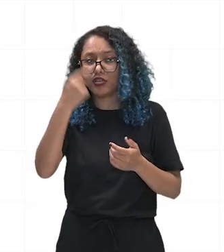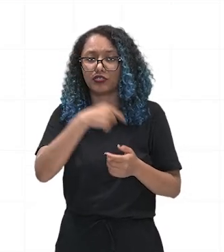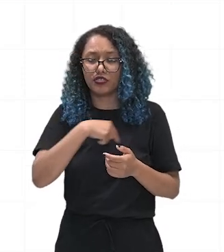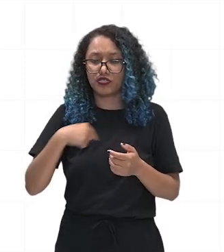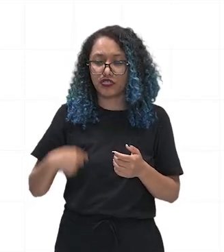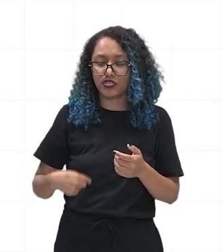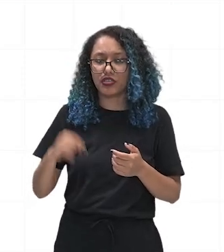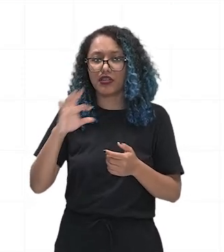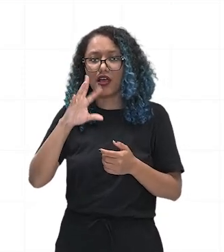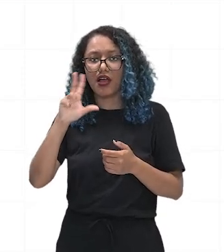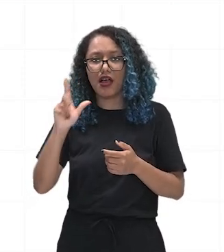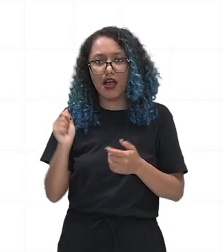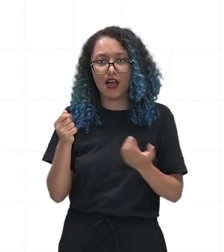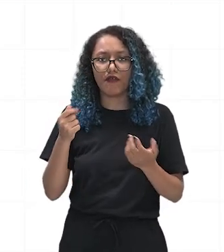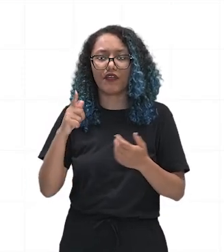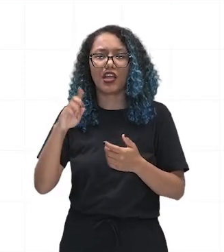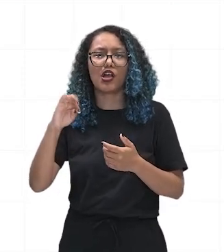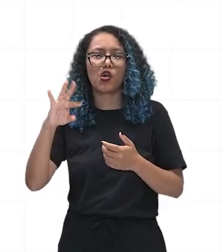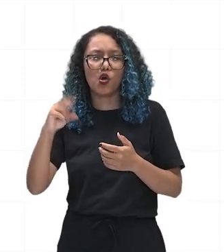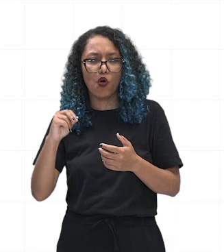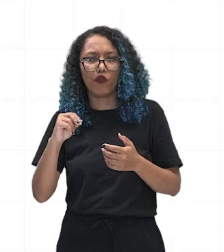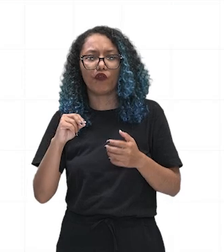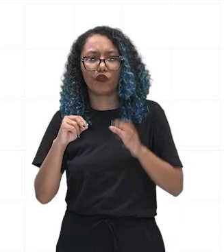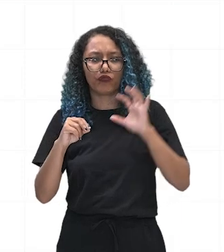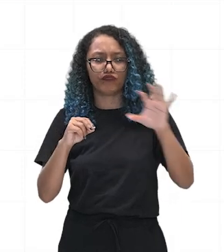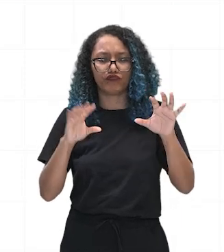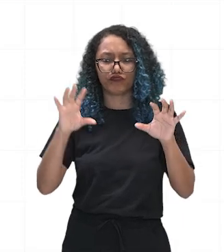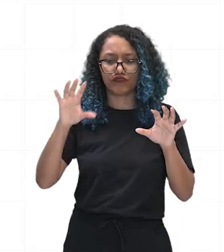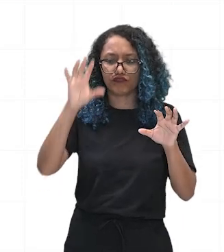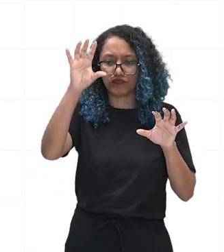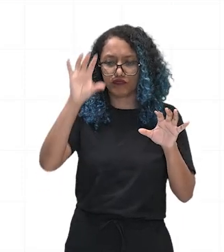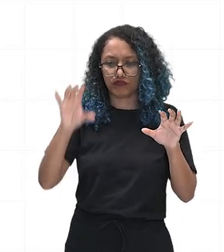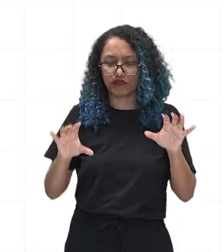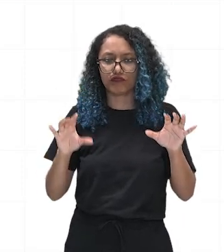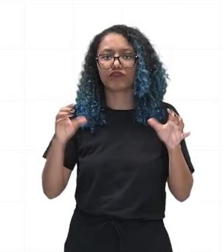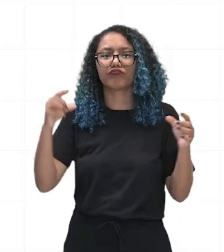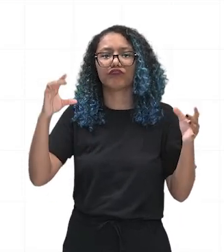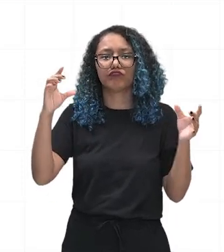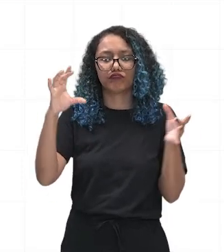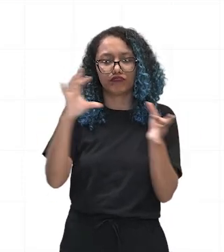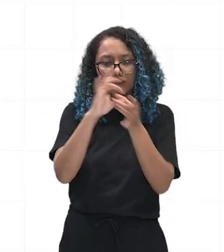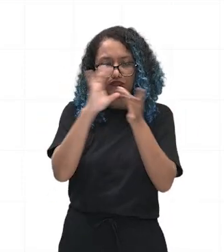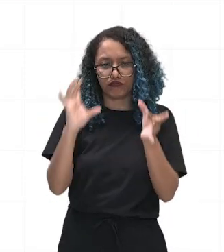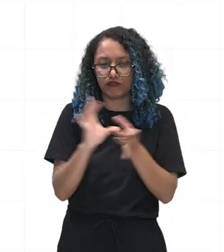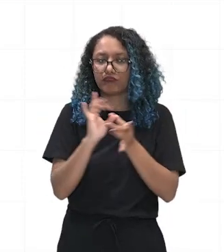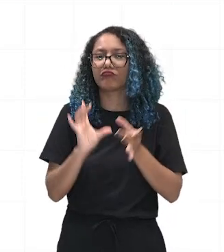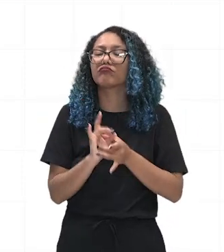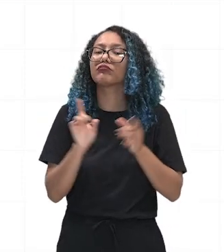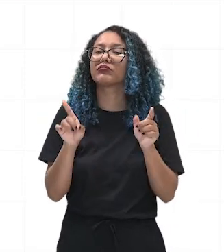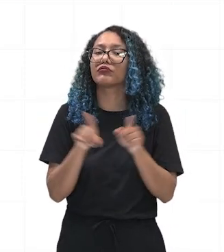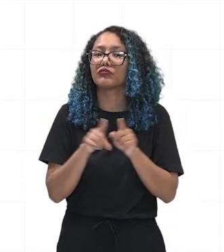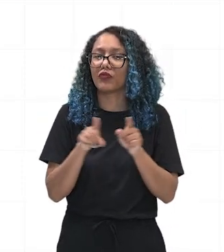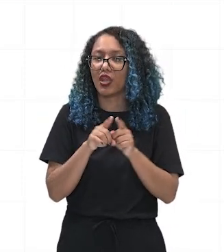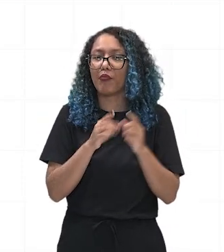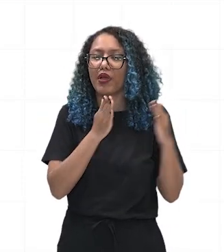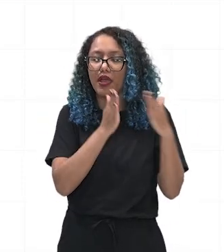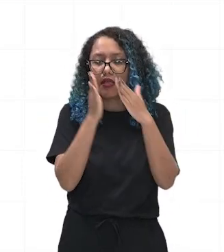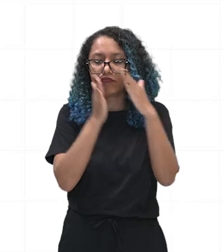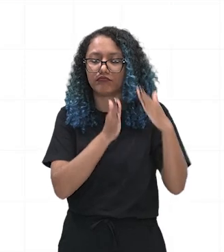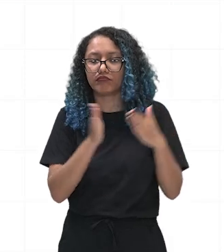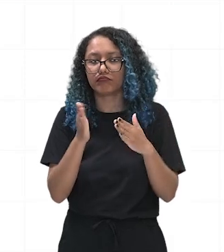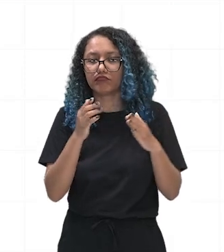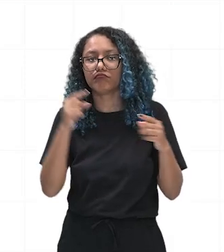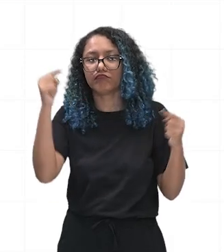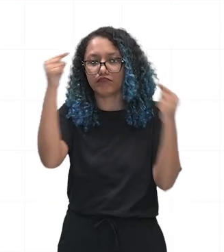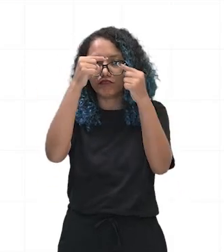África Oriental e Golfo Pérsico. Essa rota foi crucial para o comércio de especiarias,